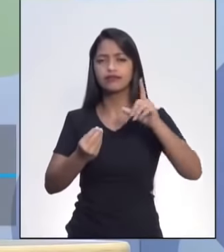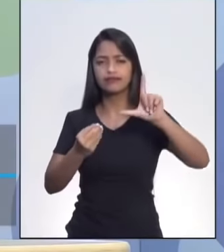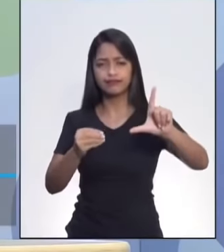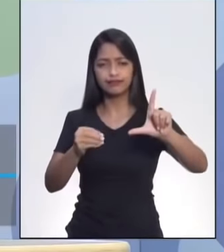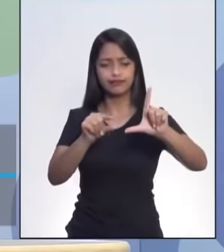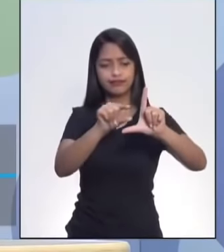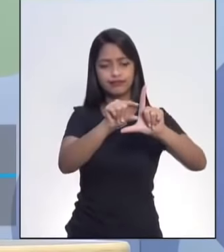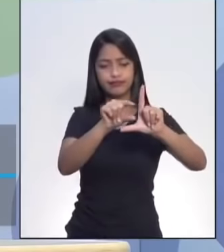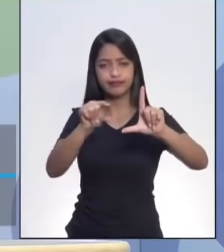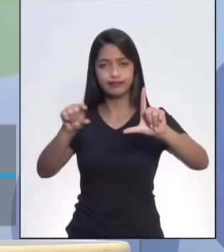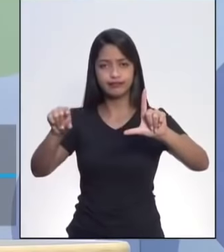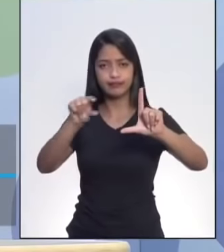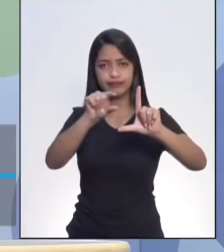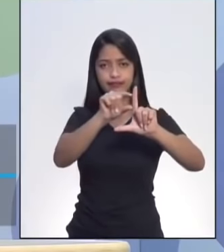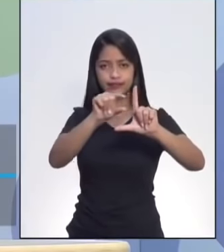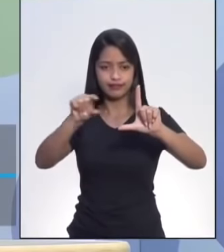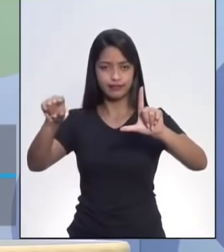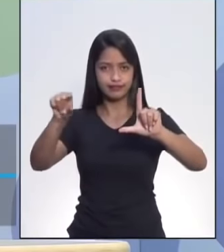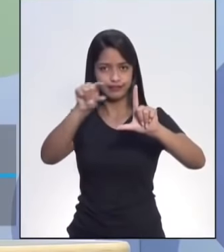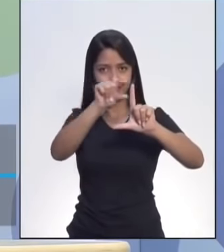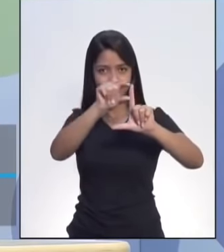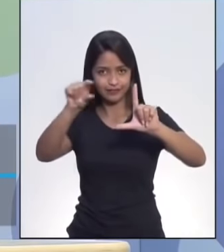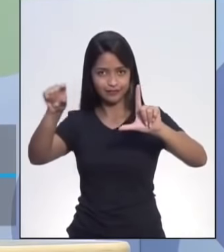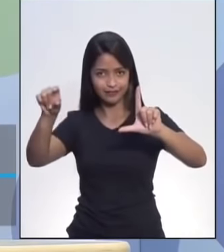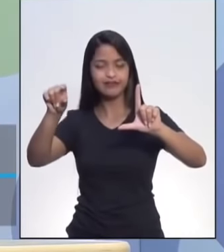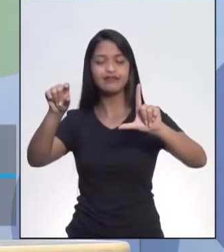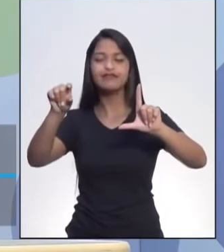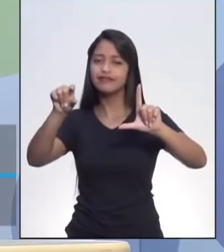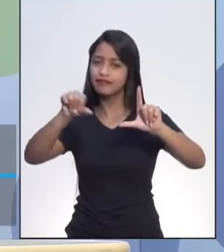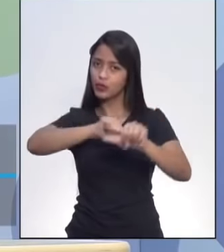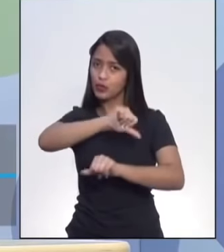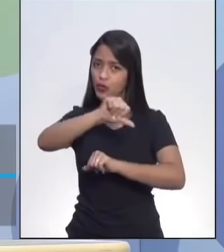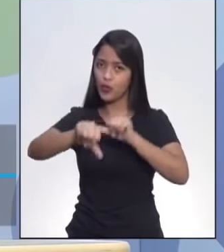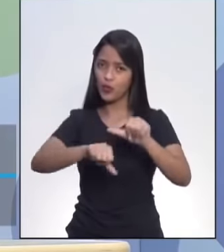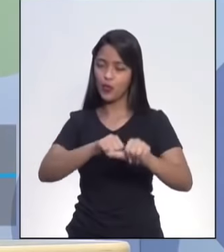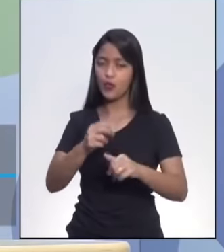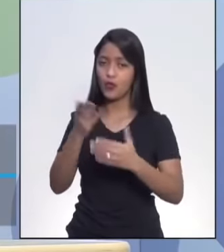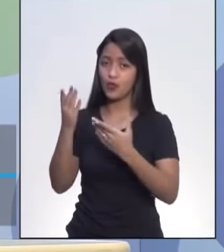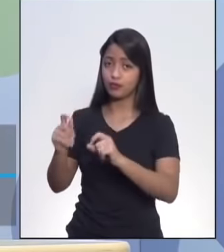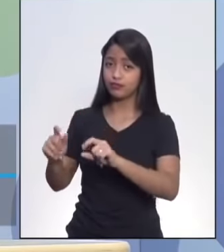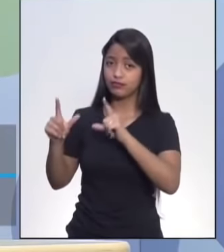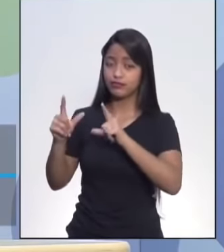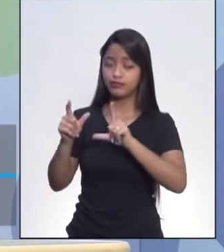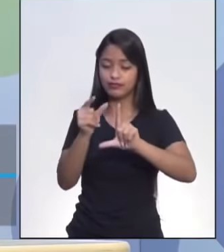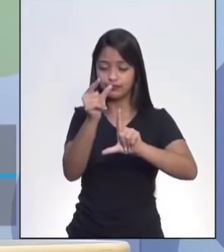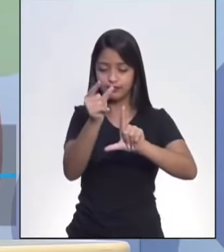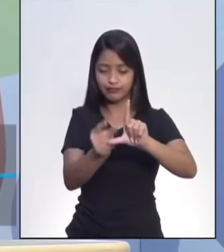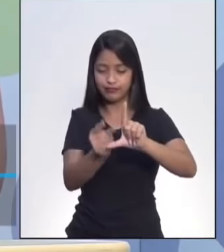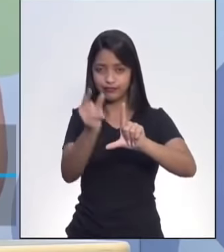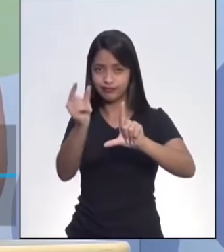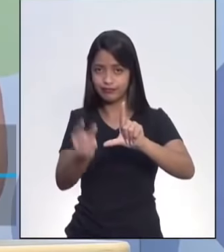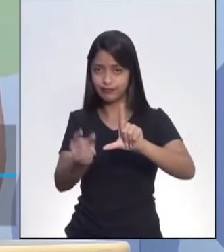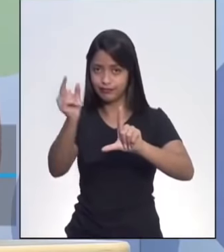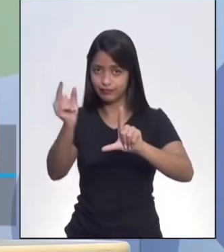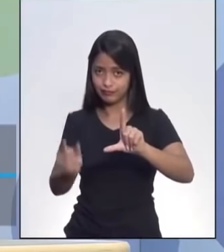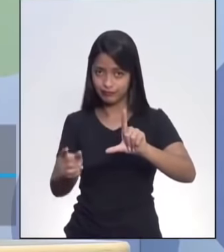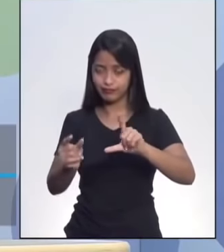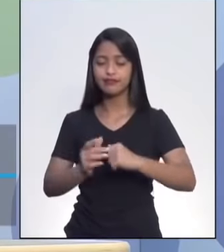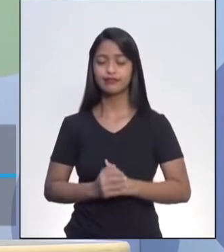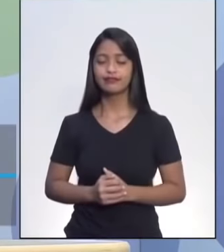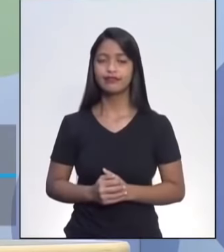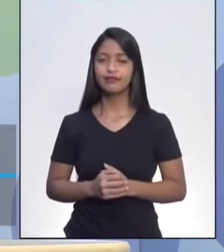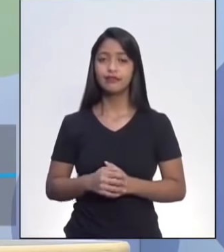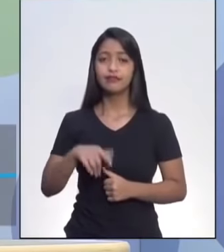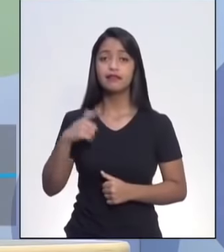barras retangulares, elas estão na horizontal, correto? Essas estão na vertical. E só para tirar a dúvida